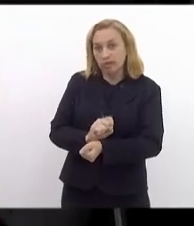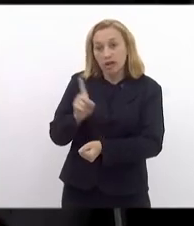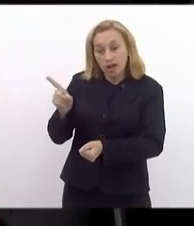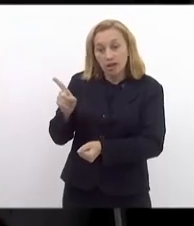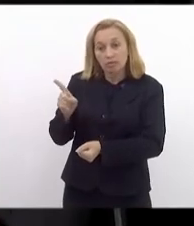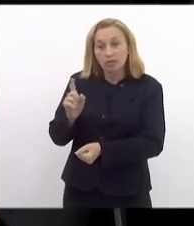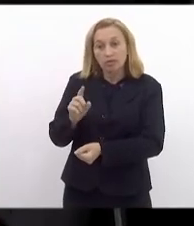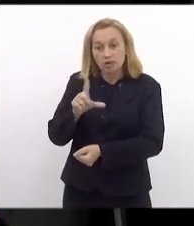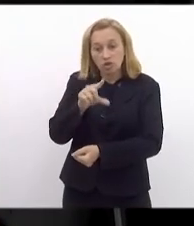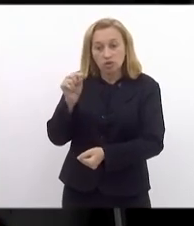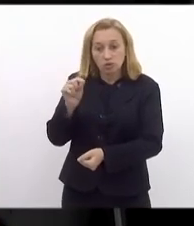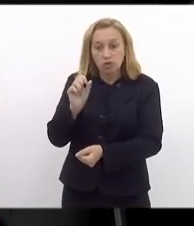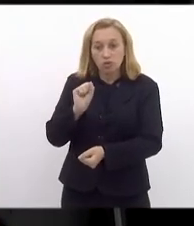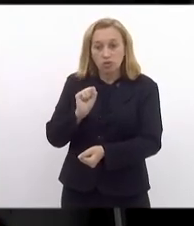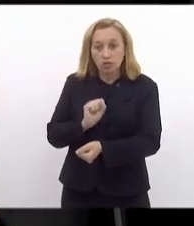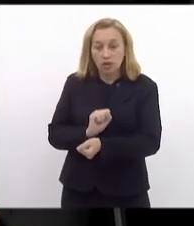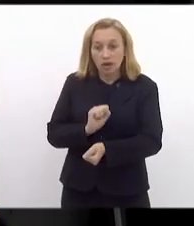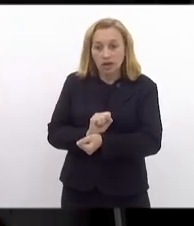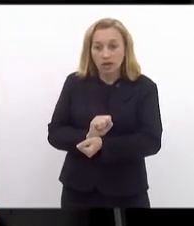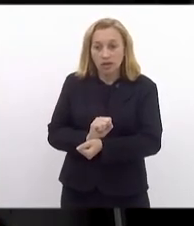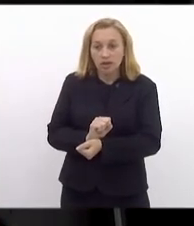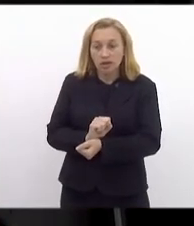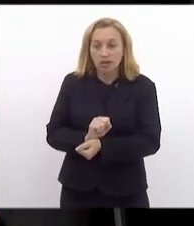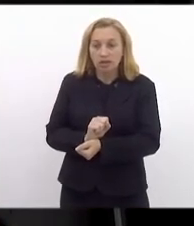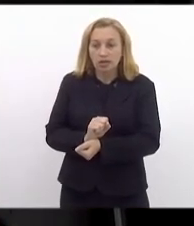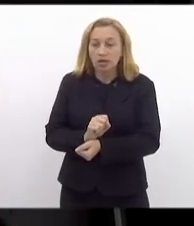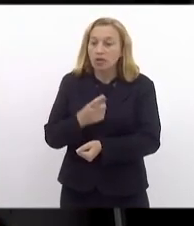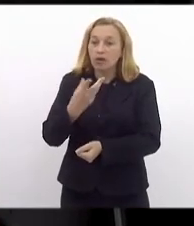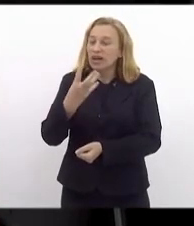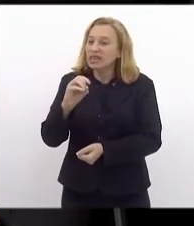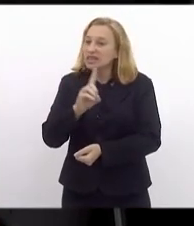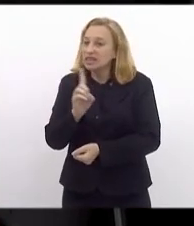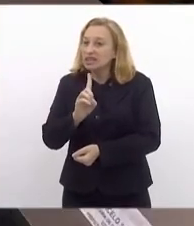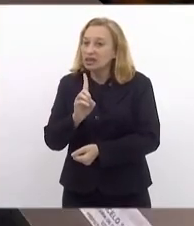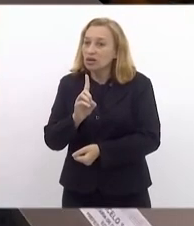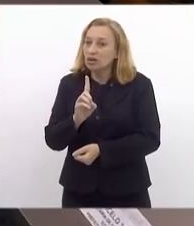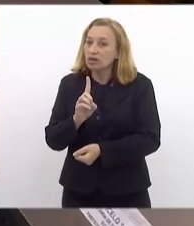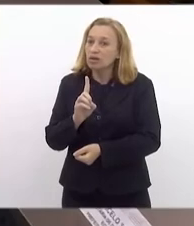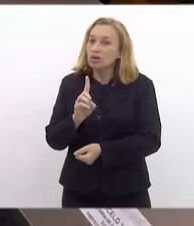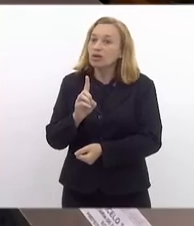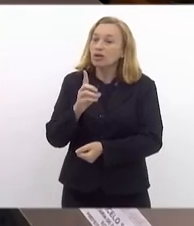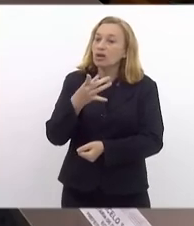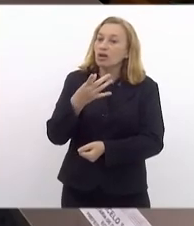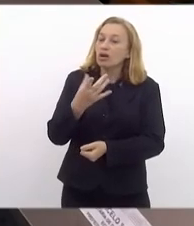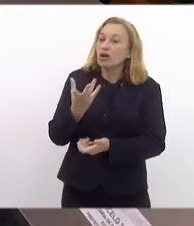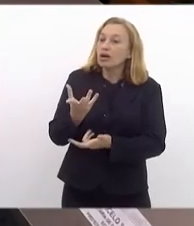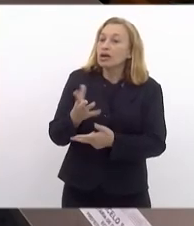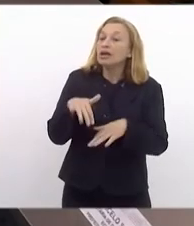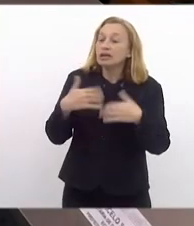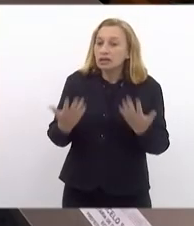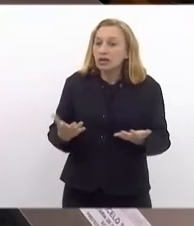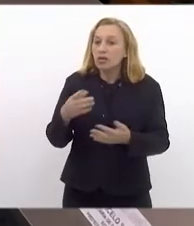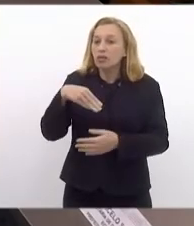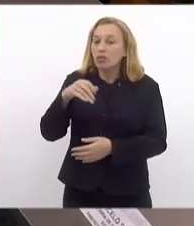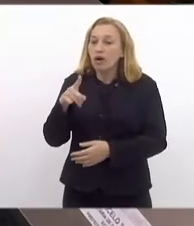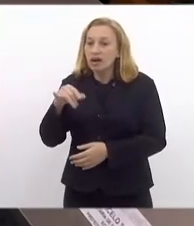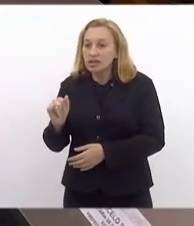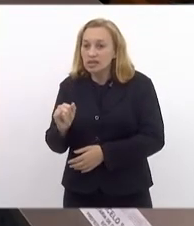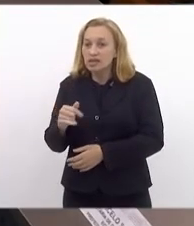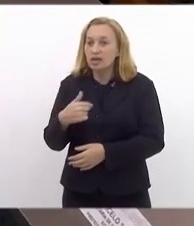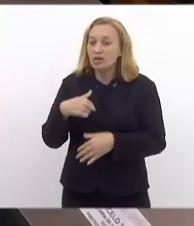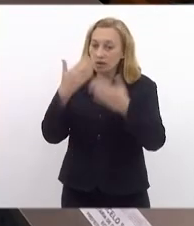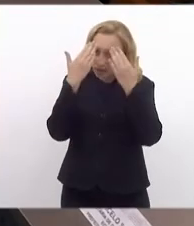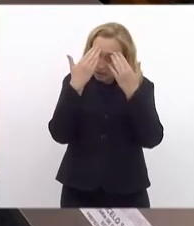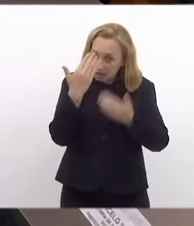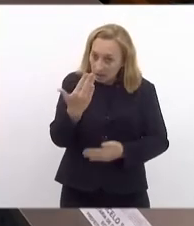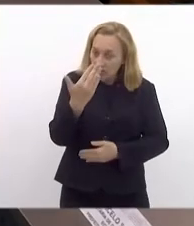quarentena 40 não né porque 40 40 dias né mas o tema é esse mesmo quarentena então assim Moacir eu sou